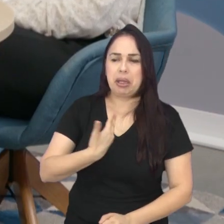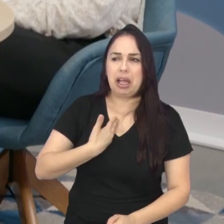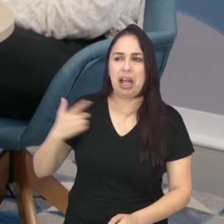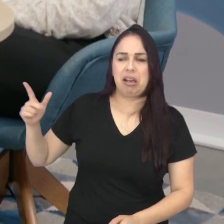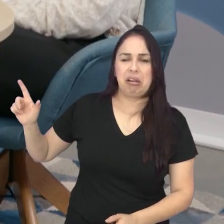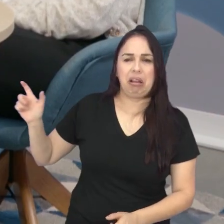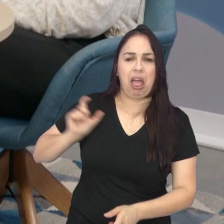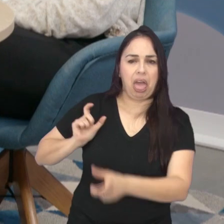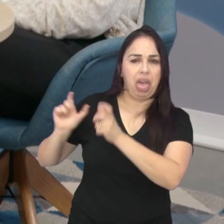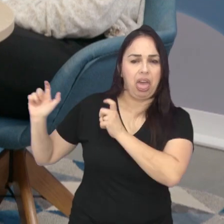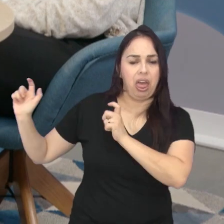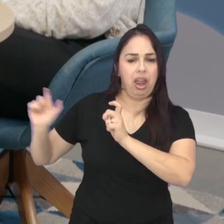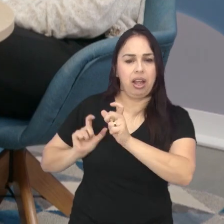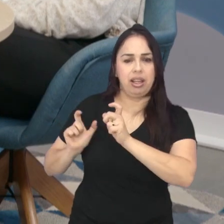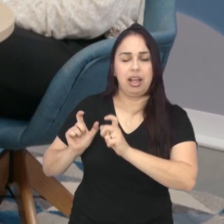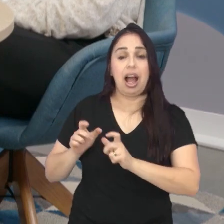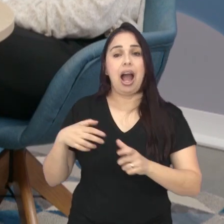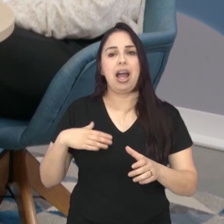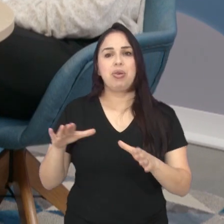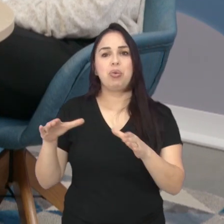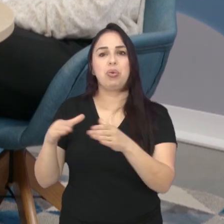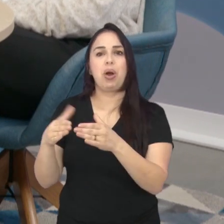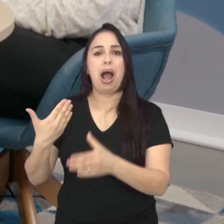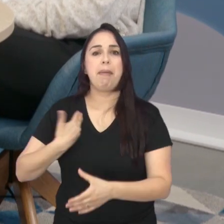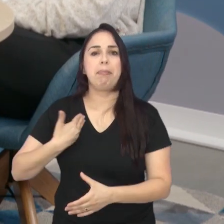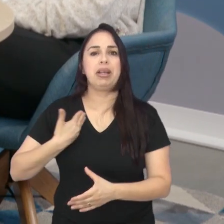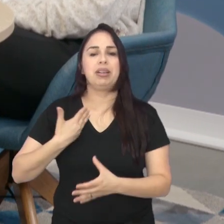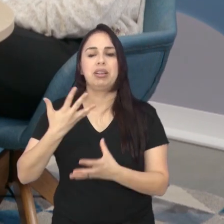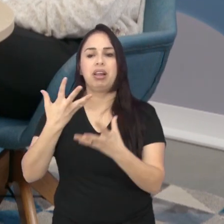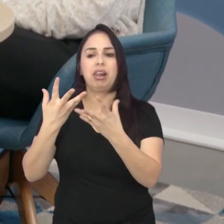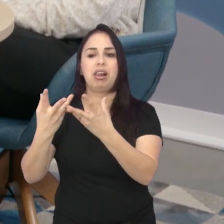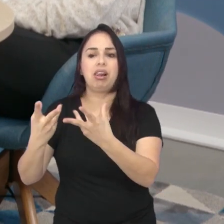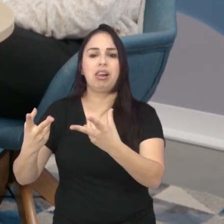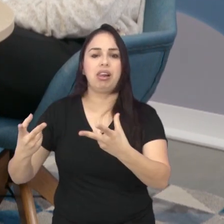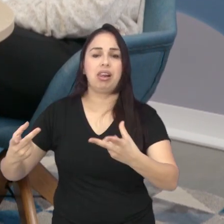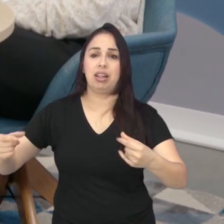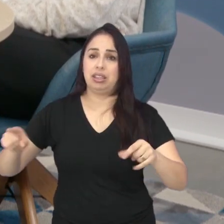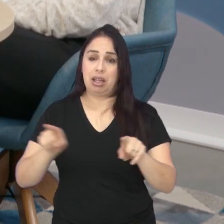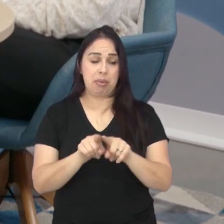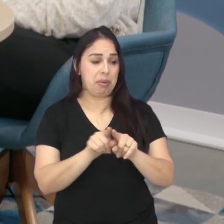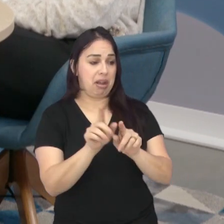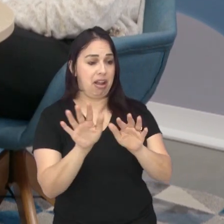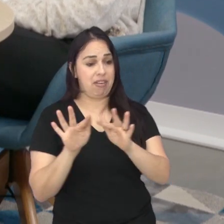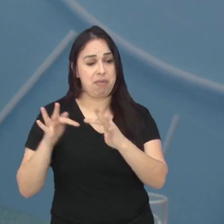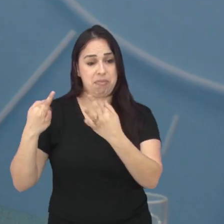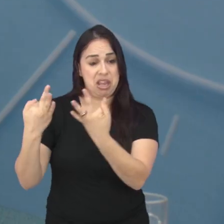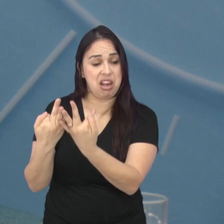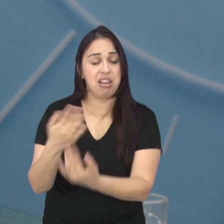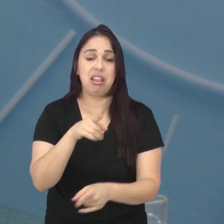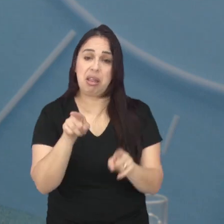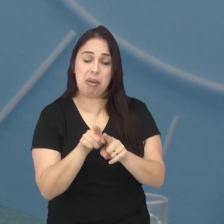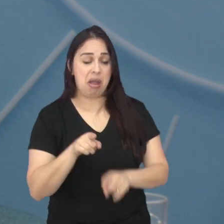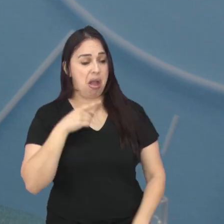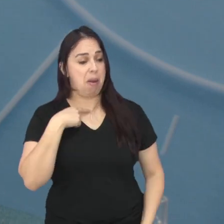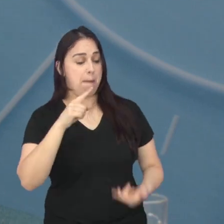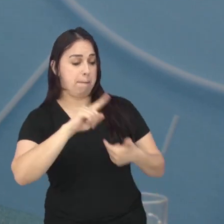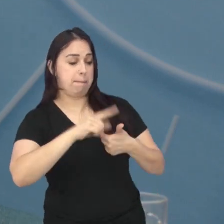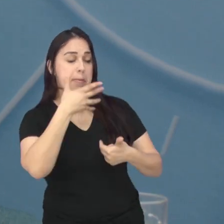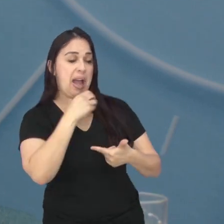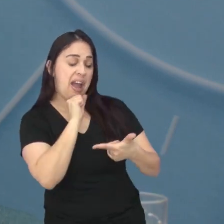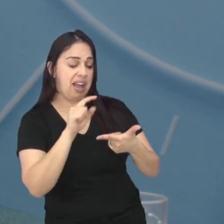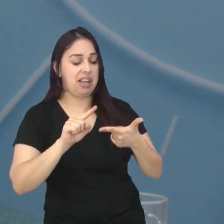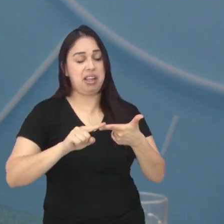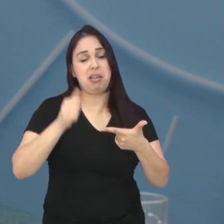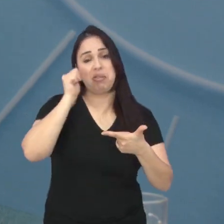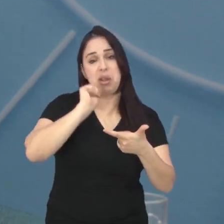aos pouquinhos, na hora que você vê, seu círculo de amizade já acabou. Com a família, a mesma coisa. Porque seu pai é isso. Porque sua mãe é